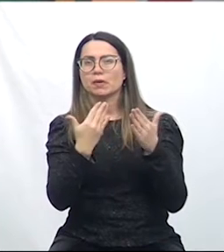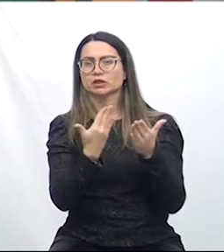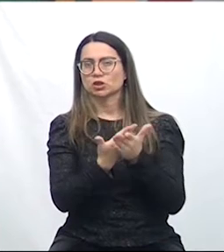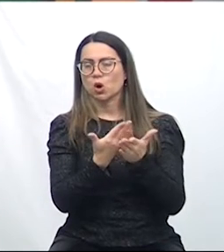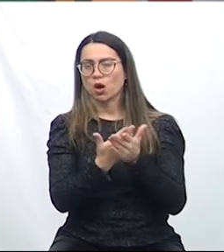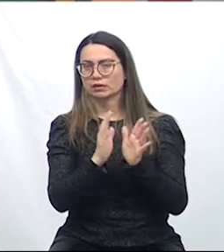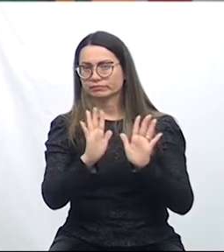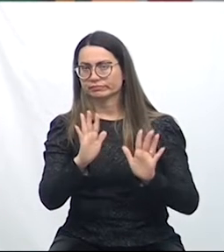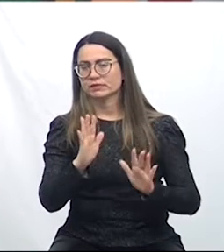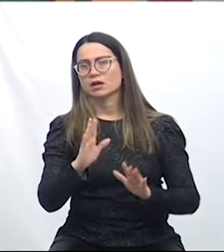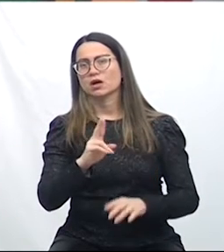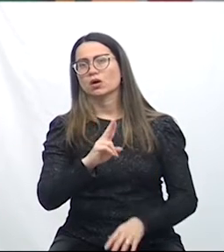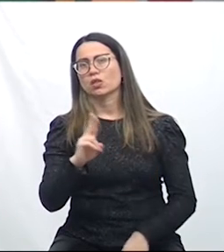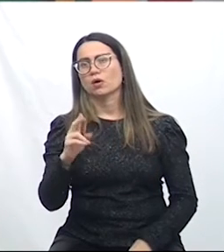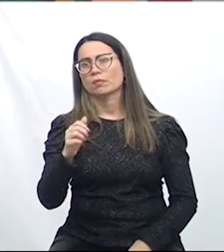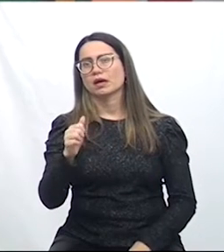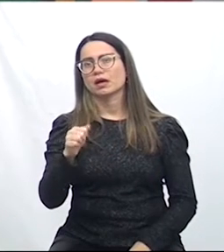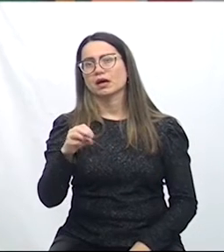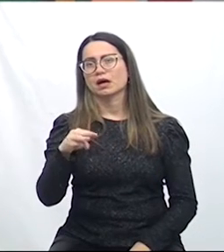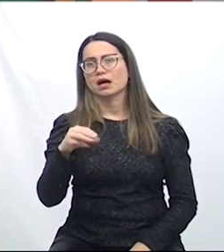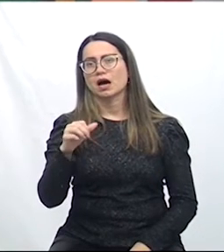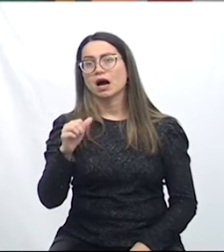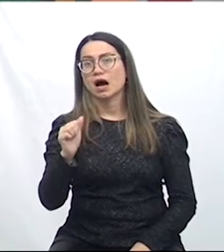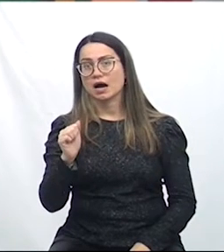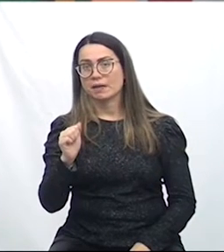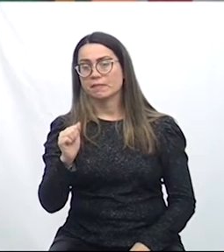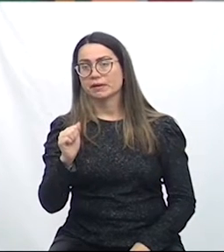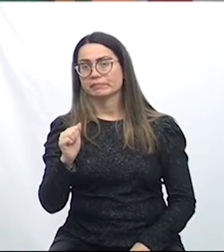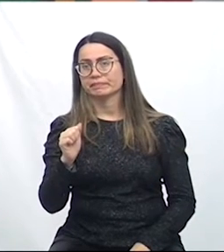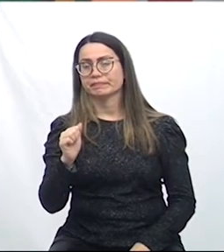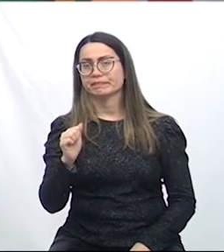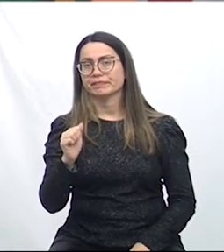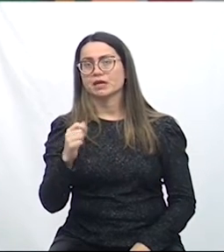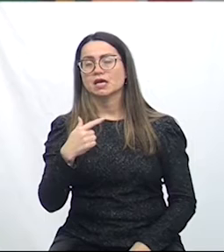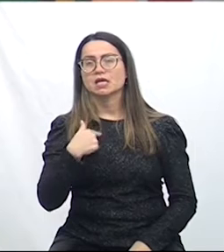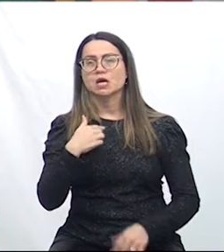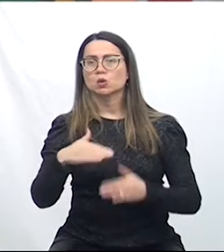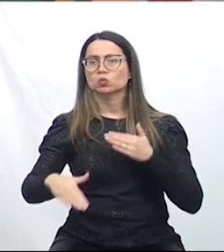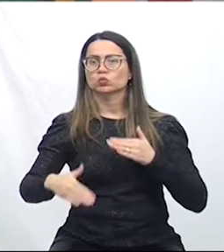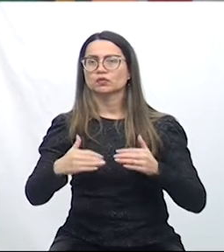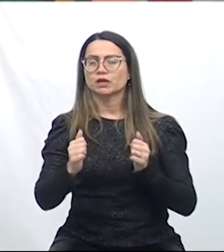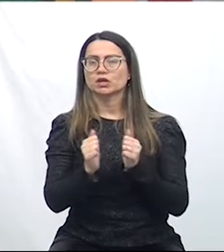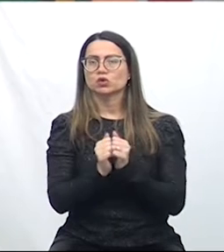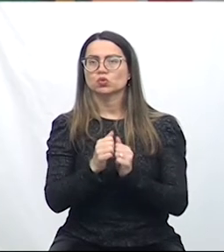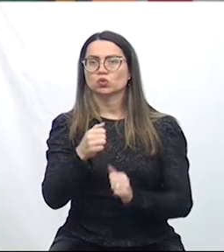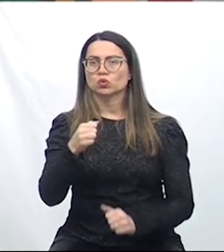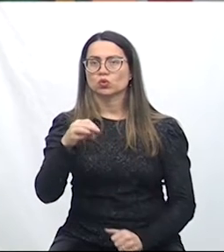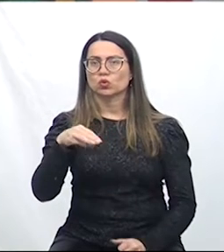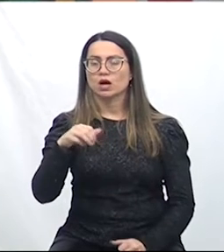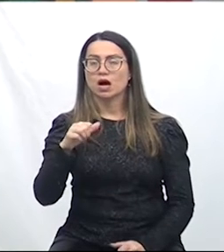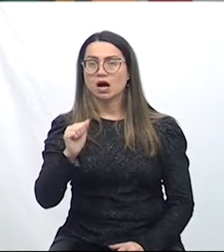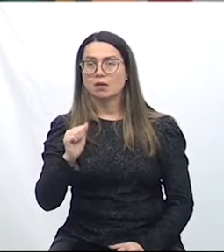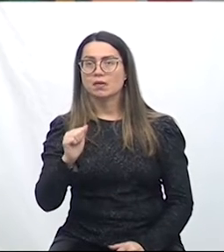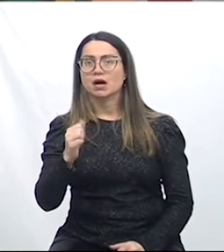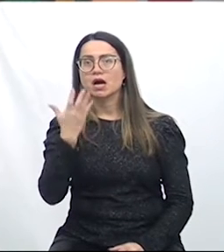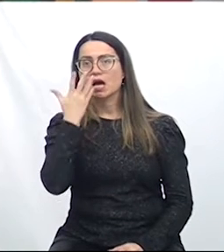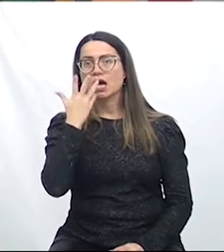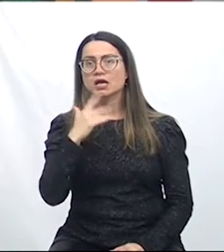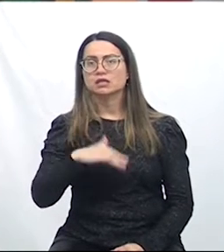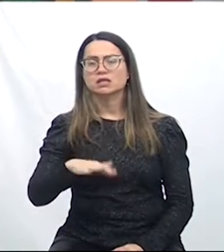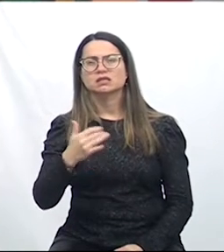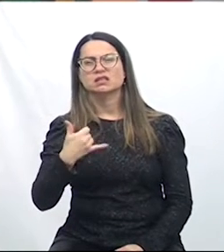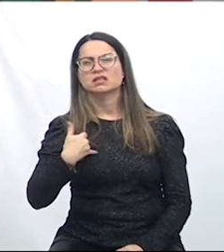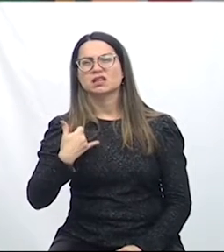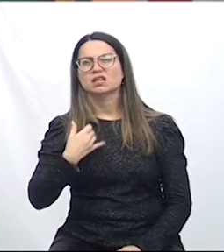citar aqui o nome, que é a AMA, e eu desfilei junto com essa instituição, e algumas crianças, presidentes, inclusive de